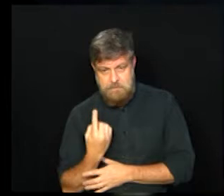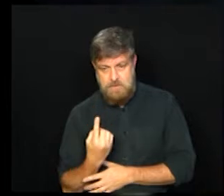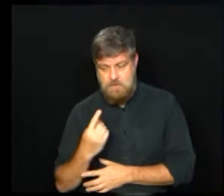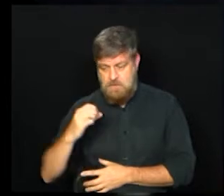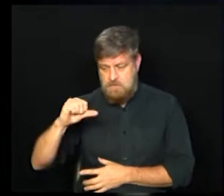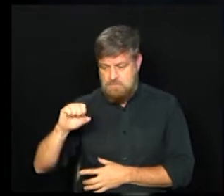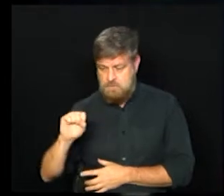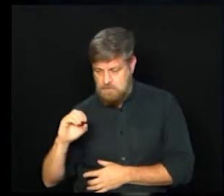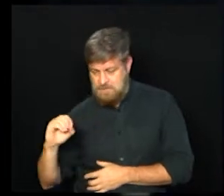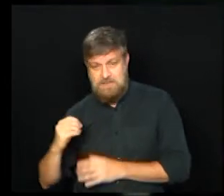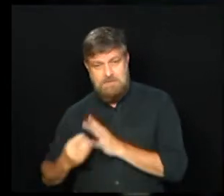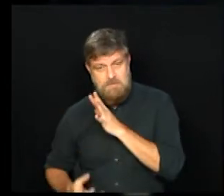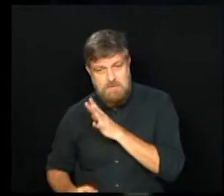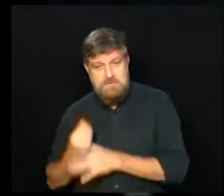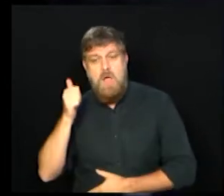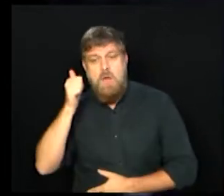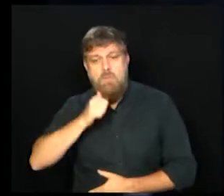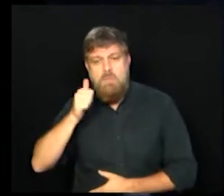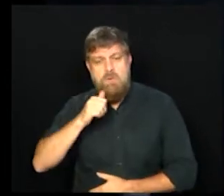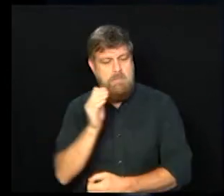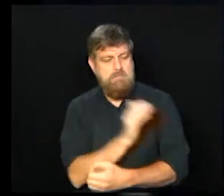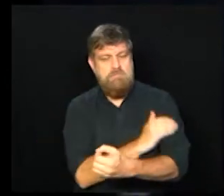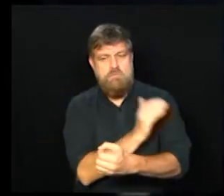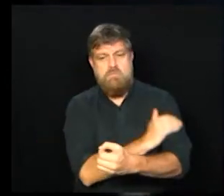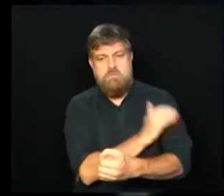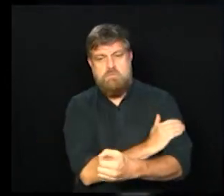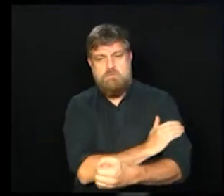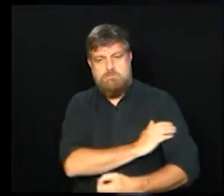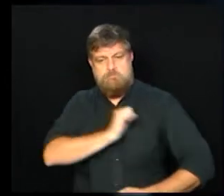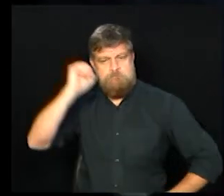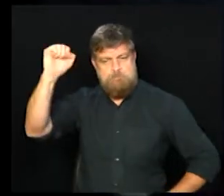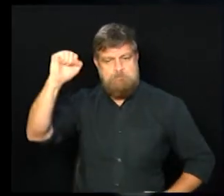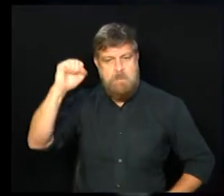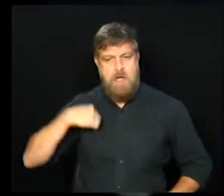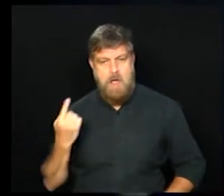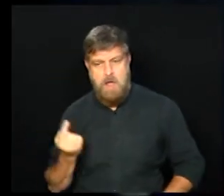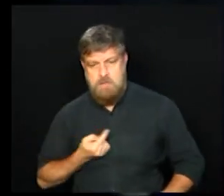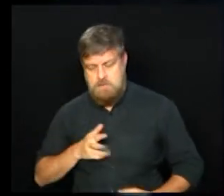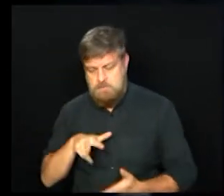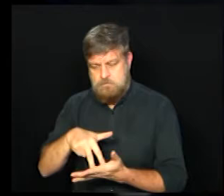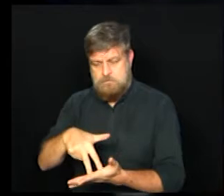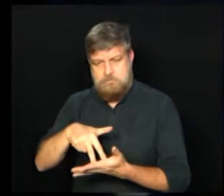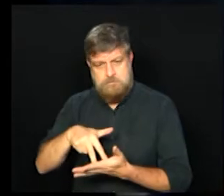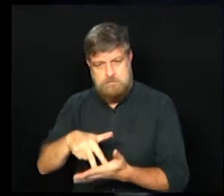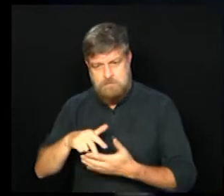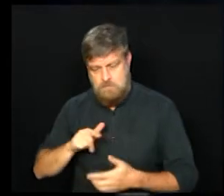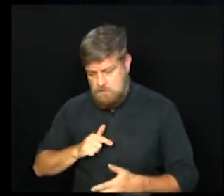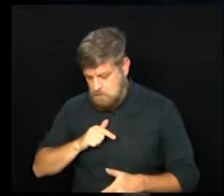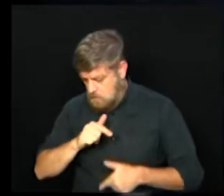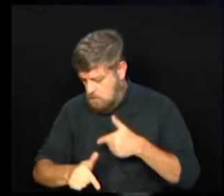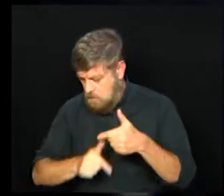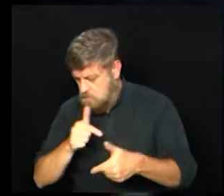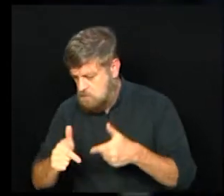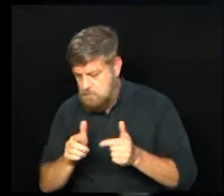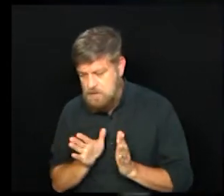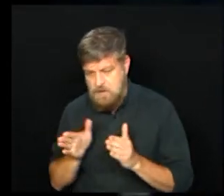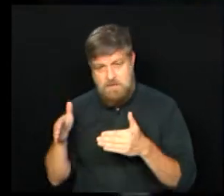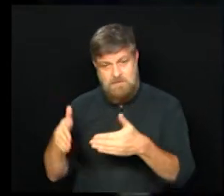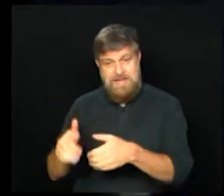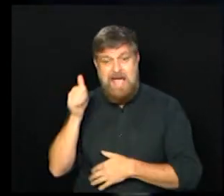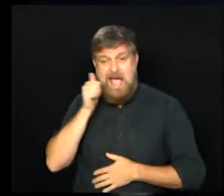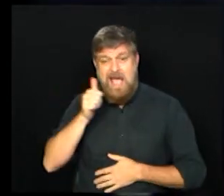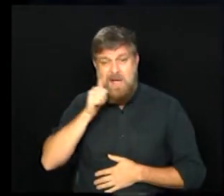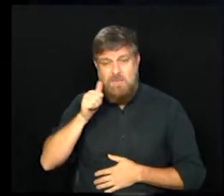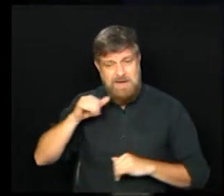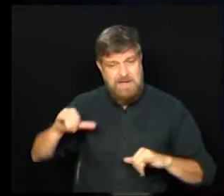pelas mulheres feministas, né? E a ONG desde então vem prestando atendimento às mulheres em situação de